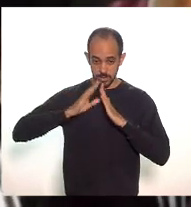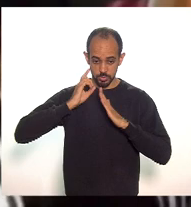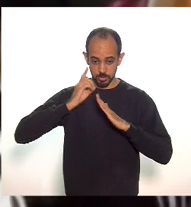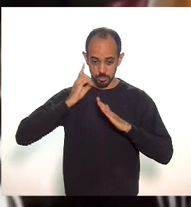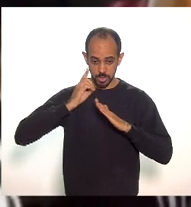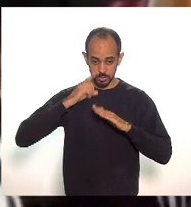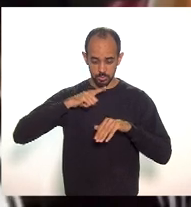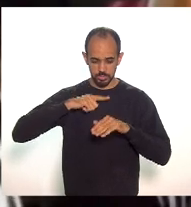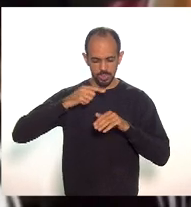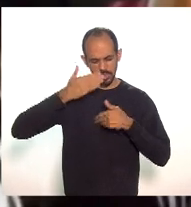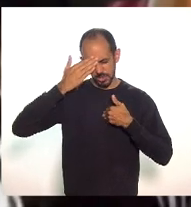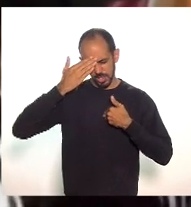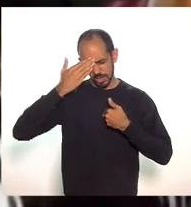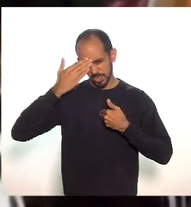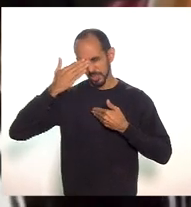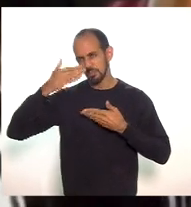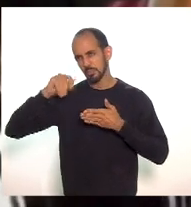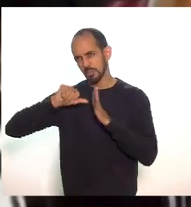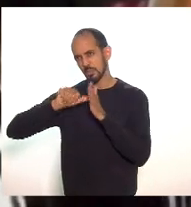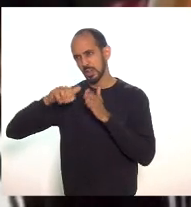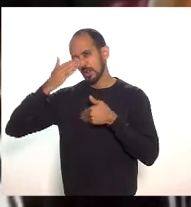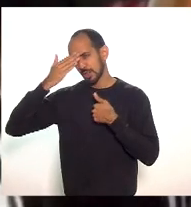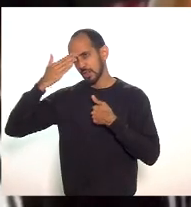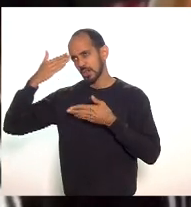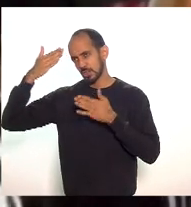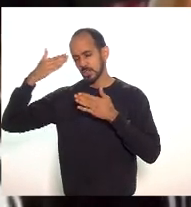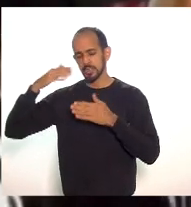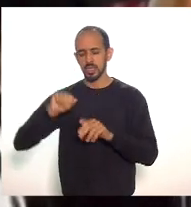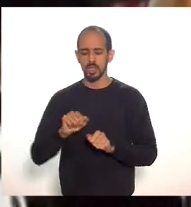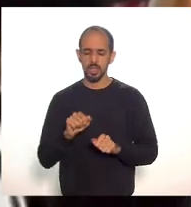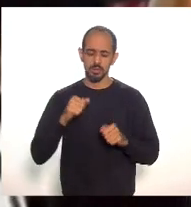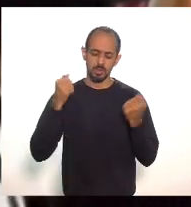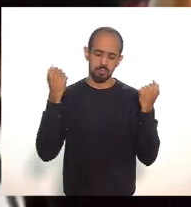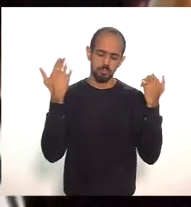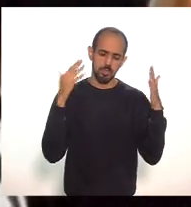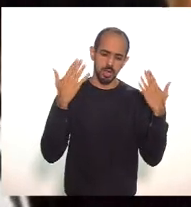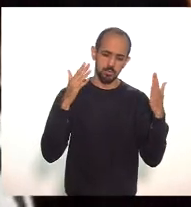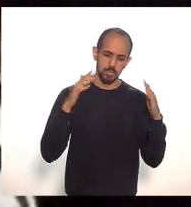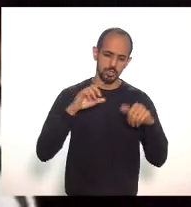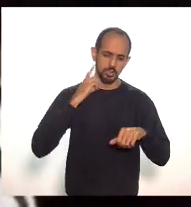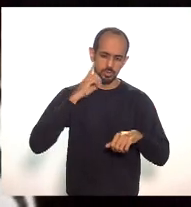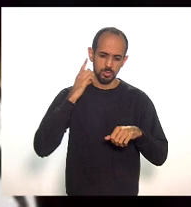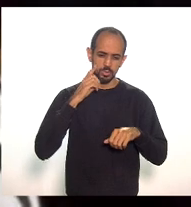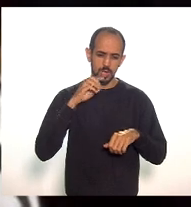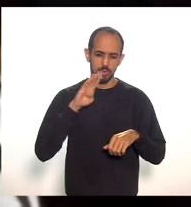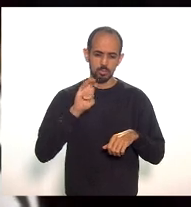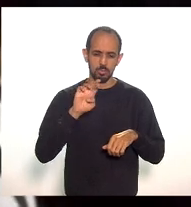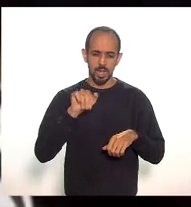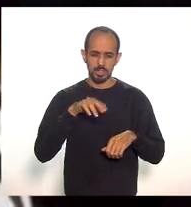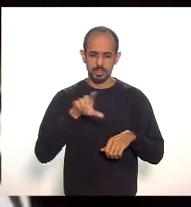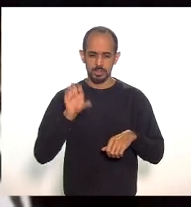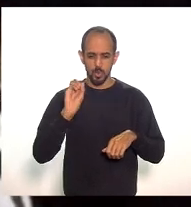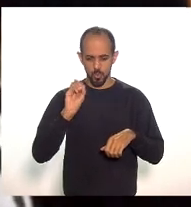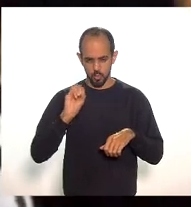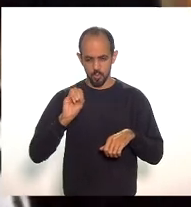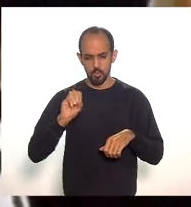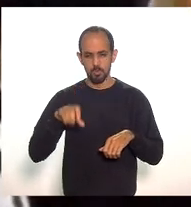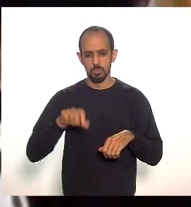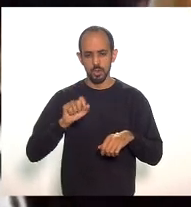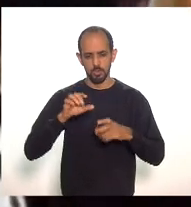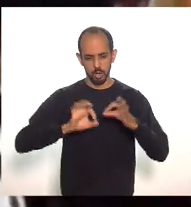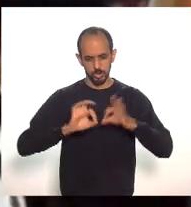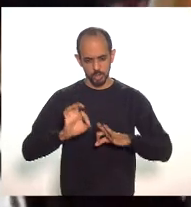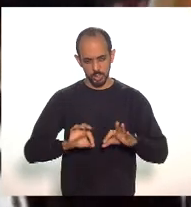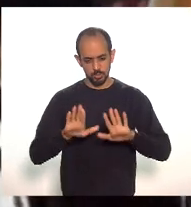vários eu queria agradecer e parabenizar o deputado brazão por pelo projeto